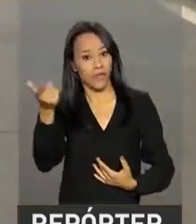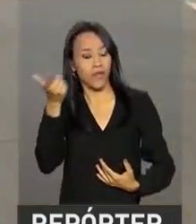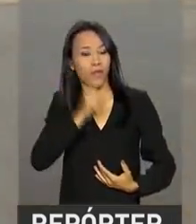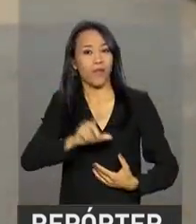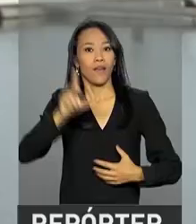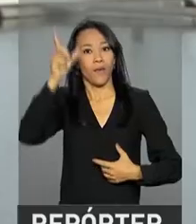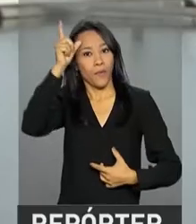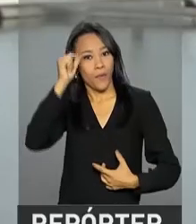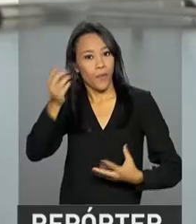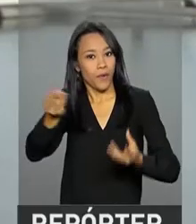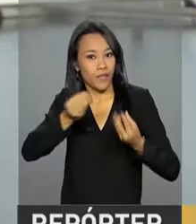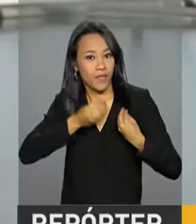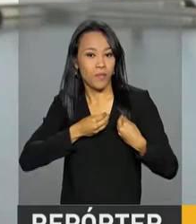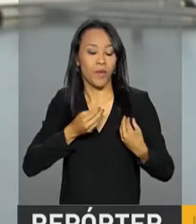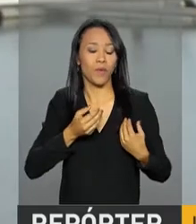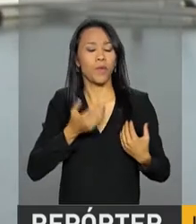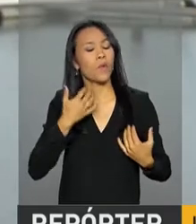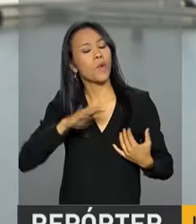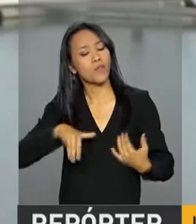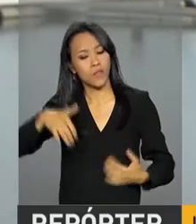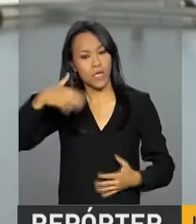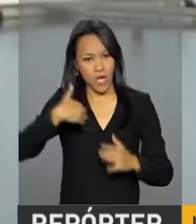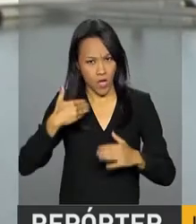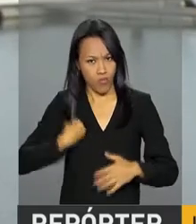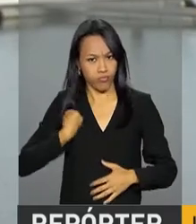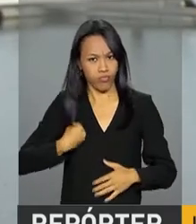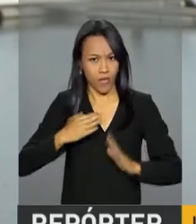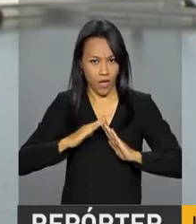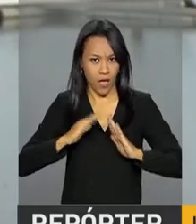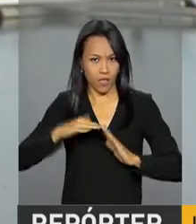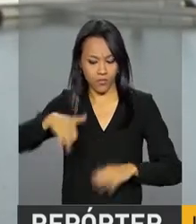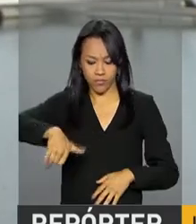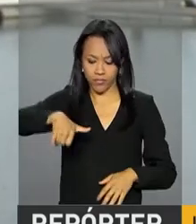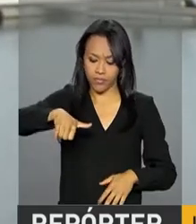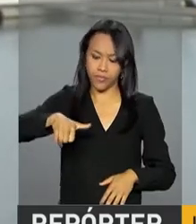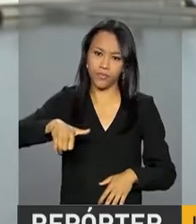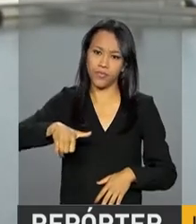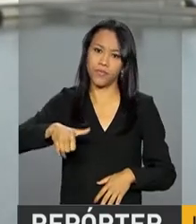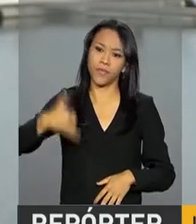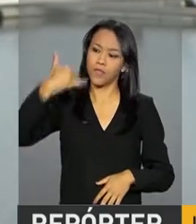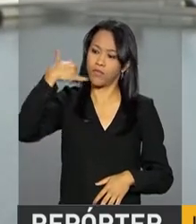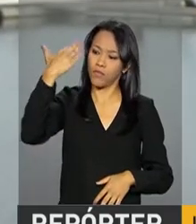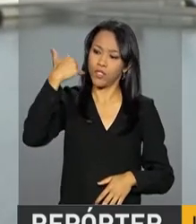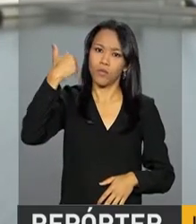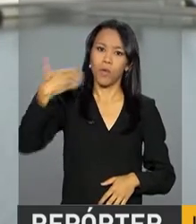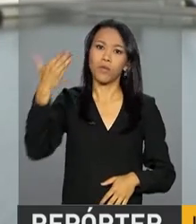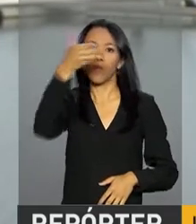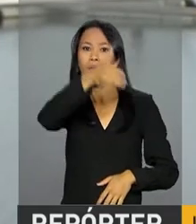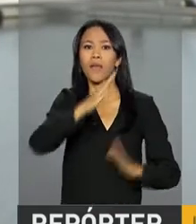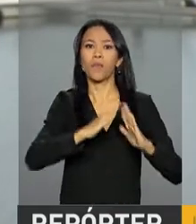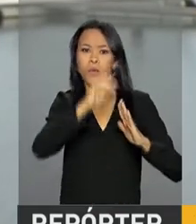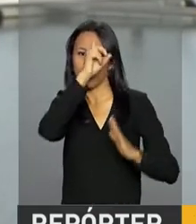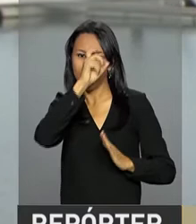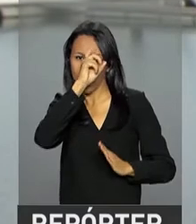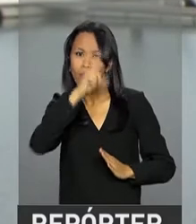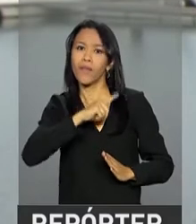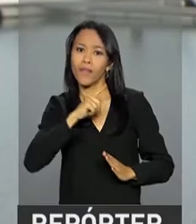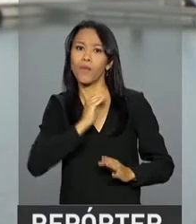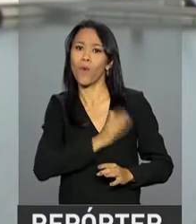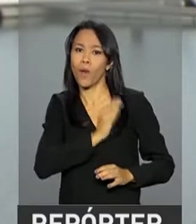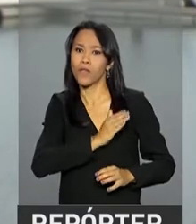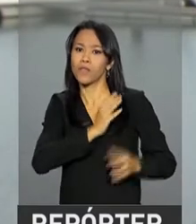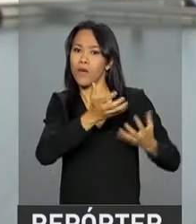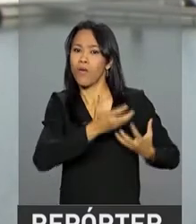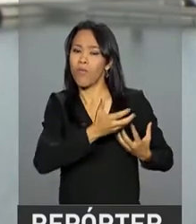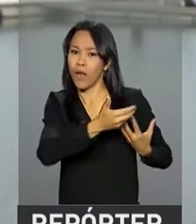do órgão tava em casa quando o telefone tocou josé vem pra cá para o hospital que tem um coração pra